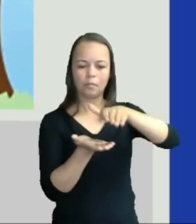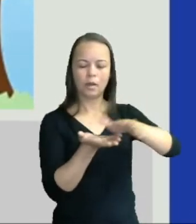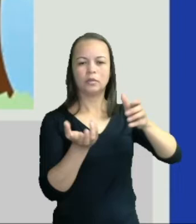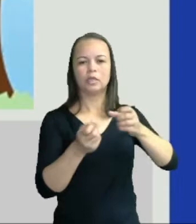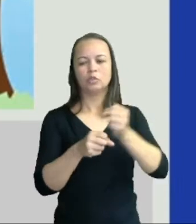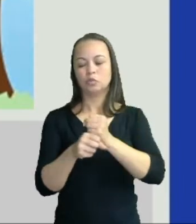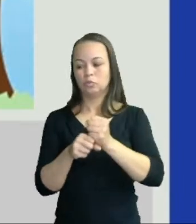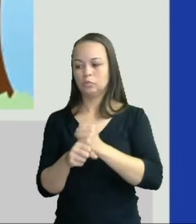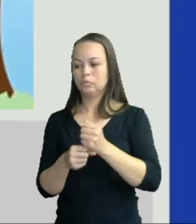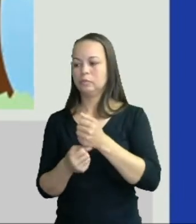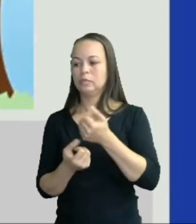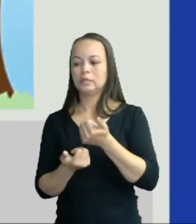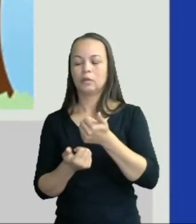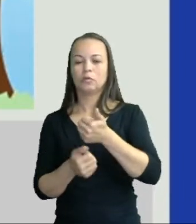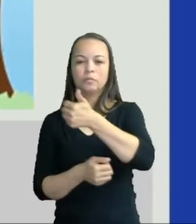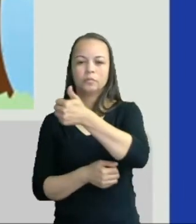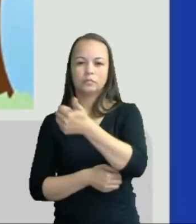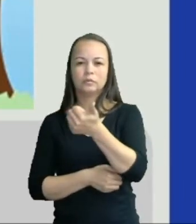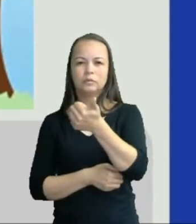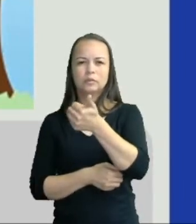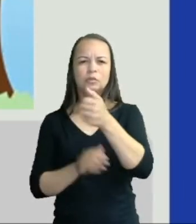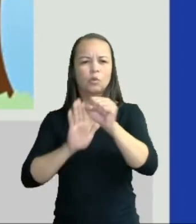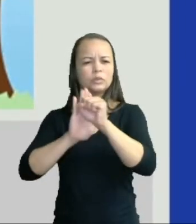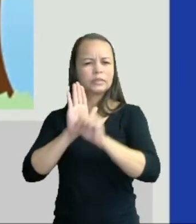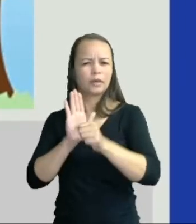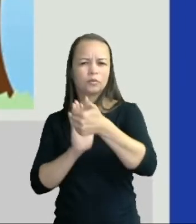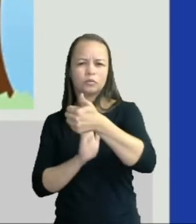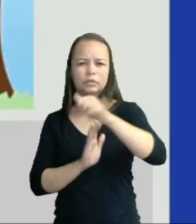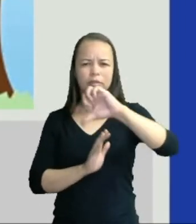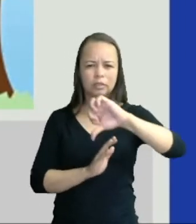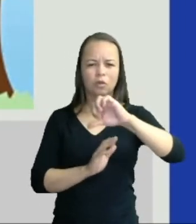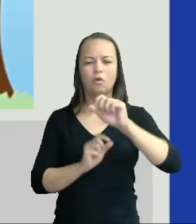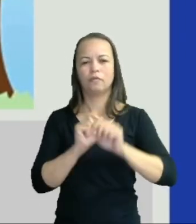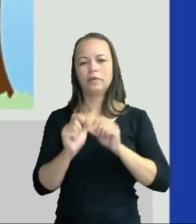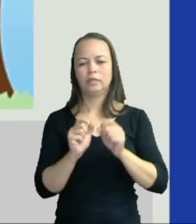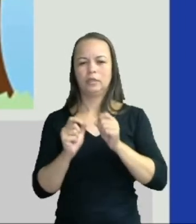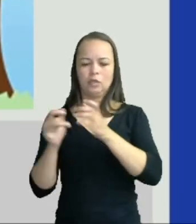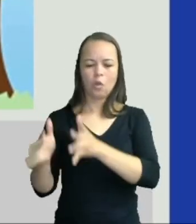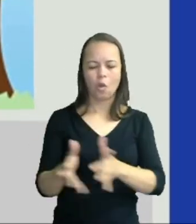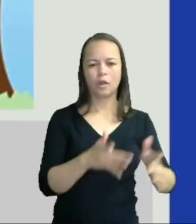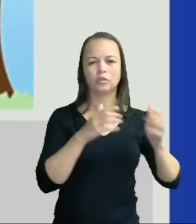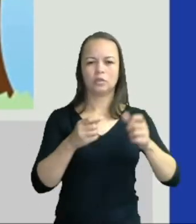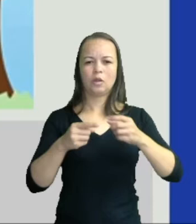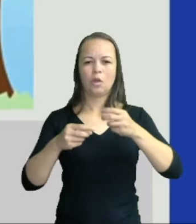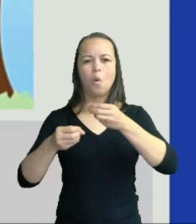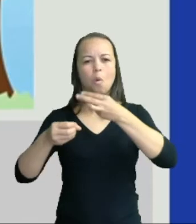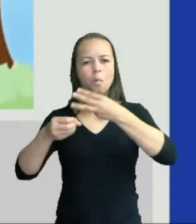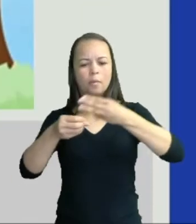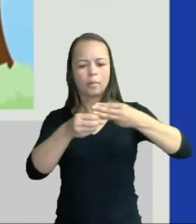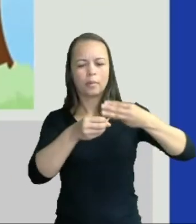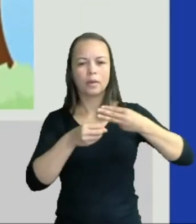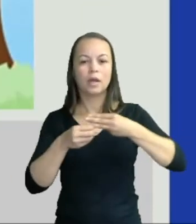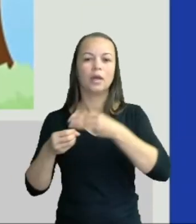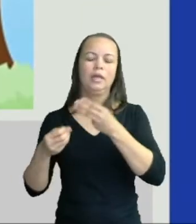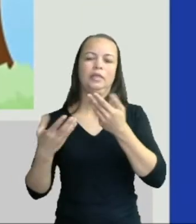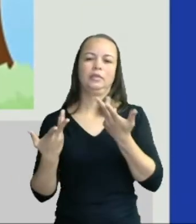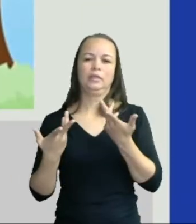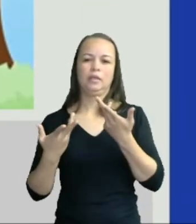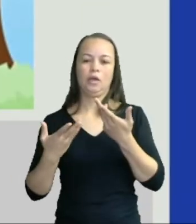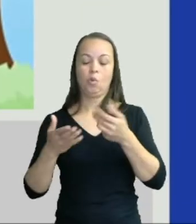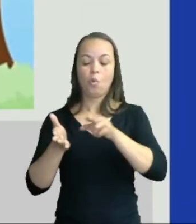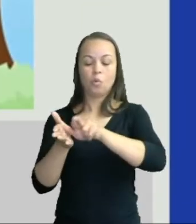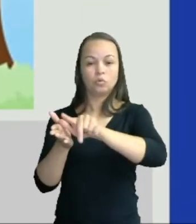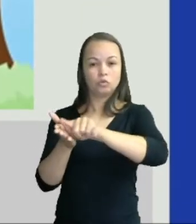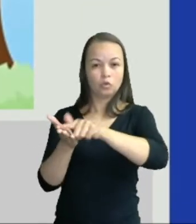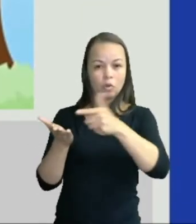a internet e os jornais, que possibilitam enviar mensagens para um grande número de pessoas ao mesmo tempo. Esses são os